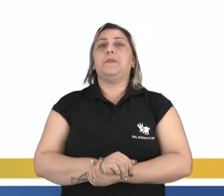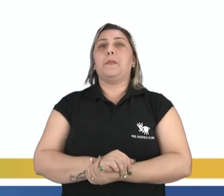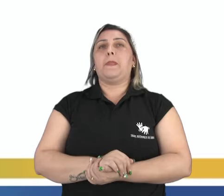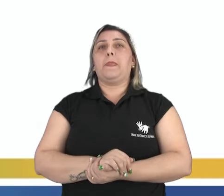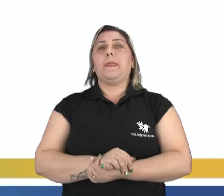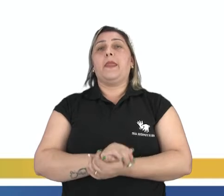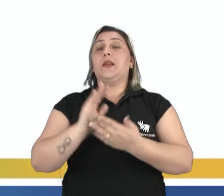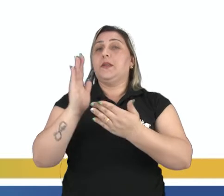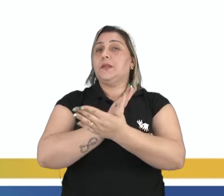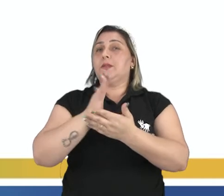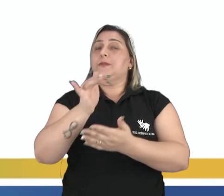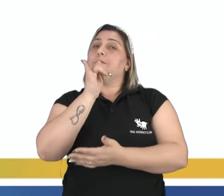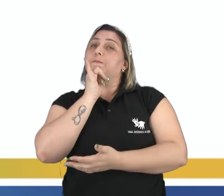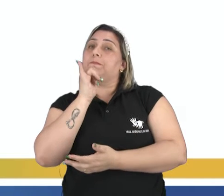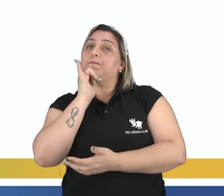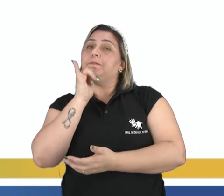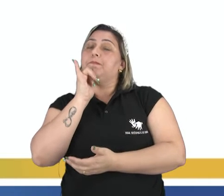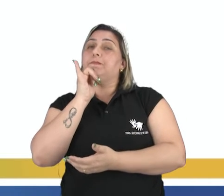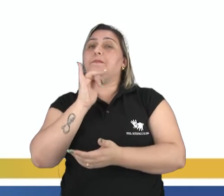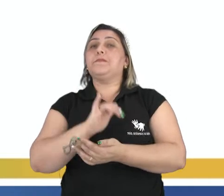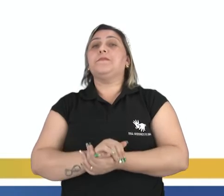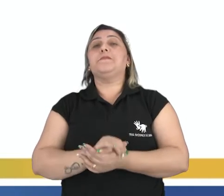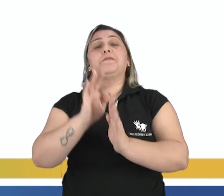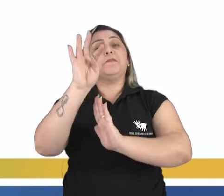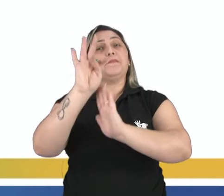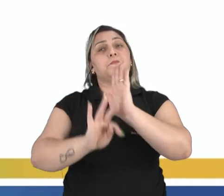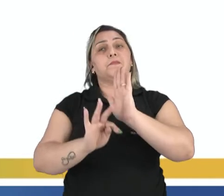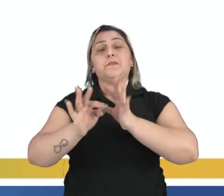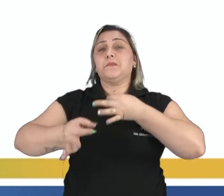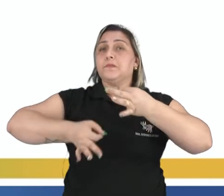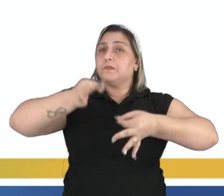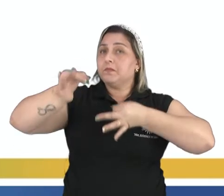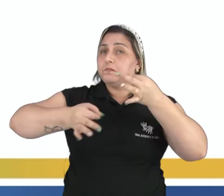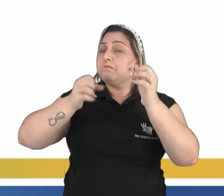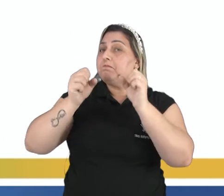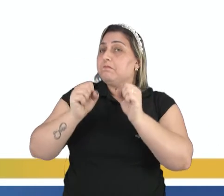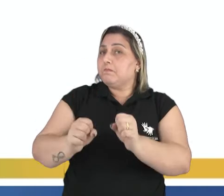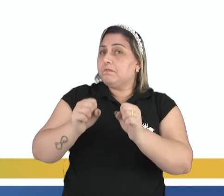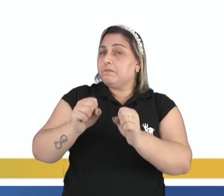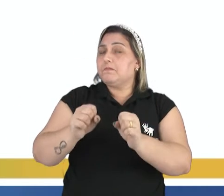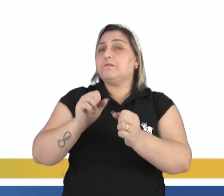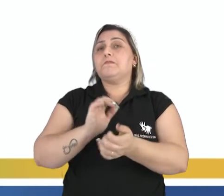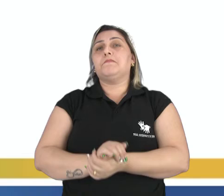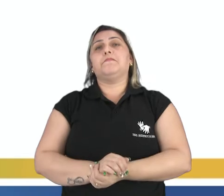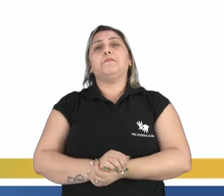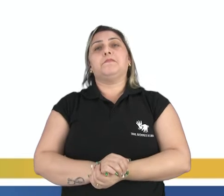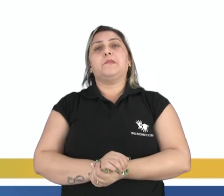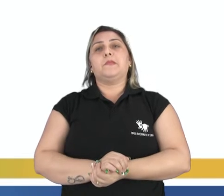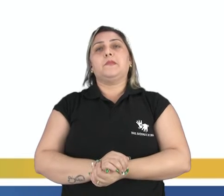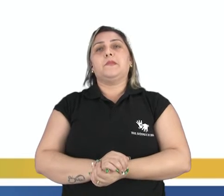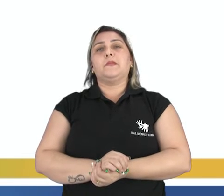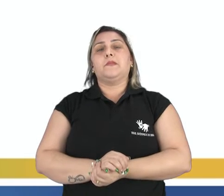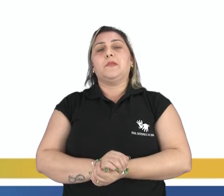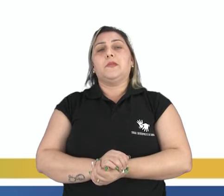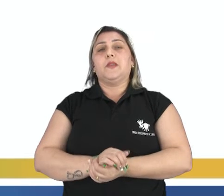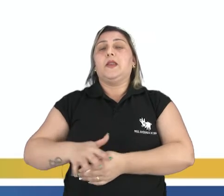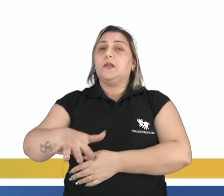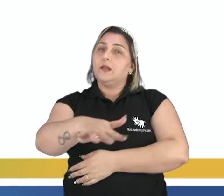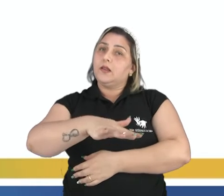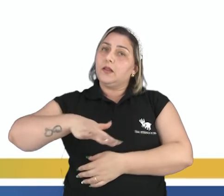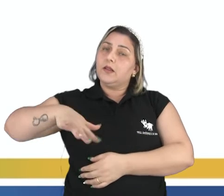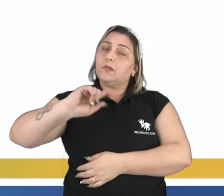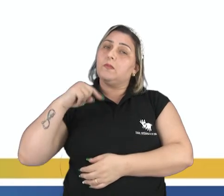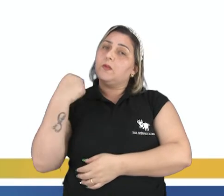alguns exemplos aí dos textos de opinião que podem circular aí pela sociedade, por